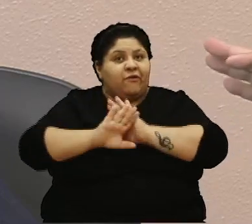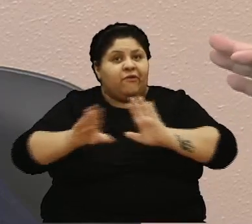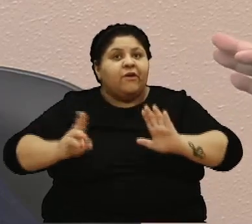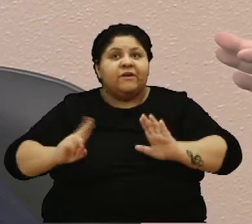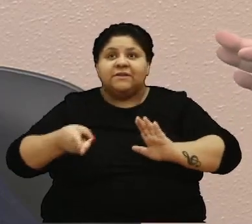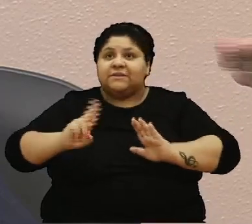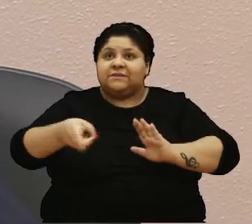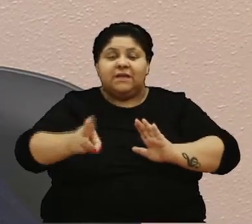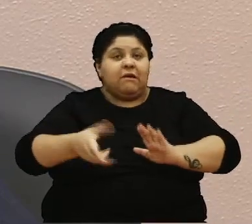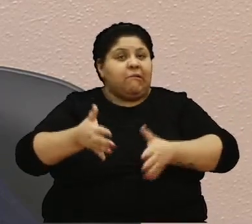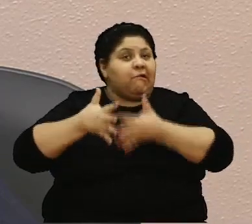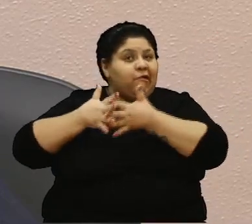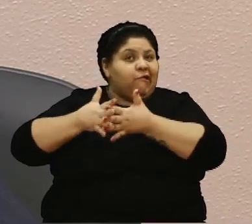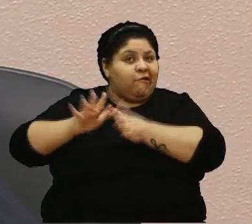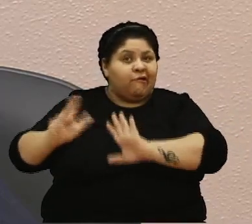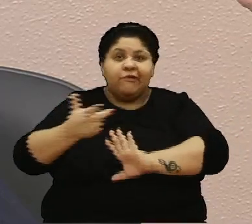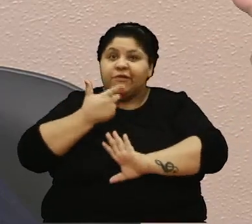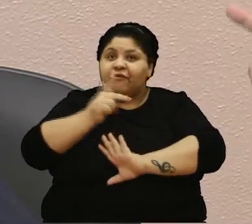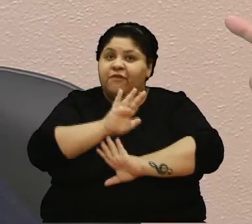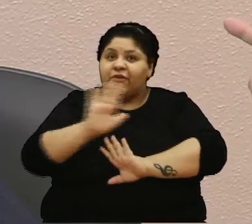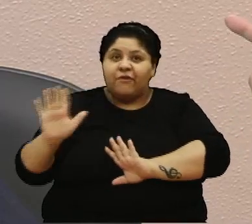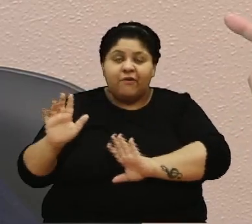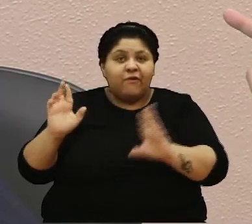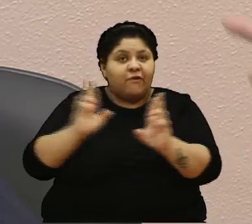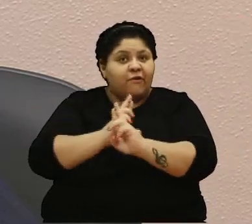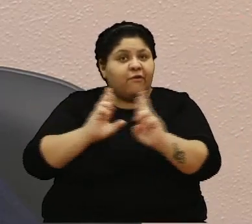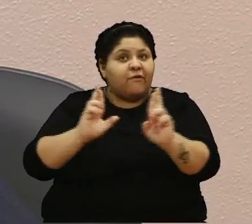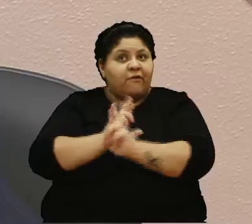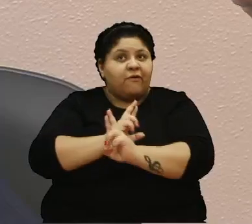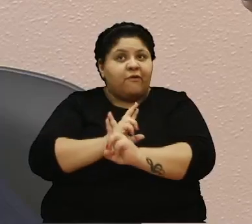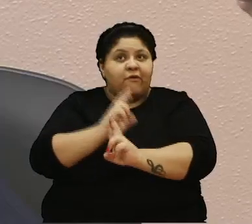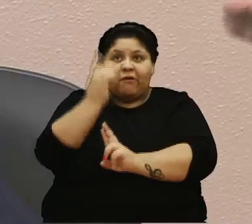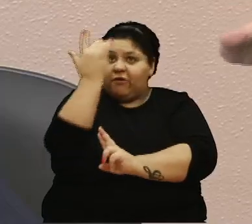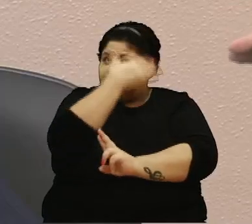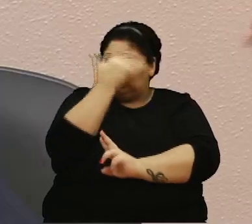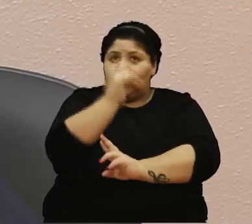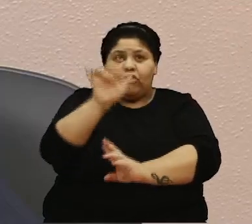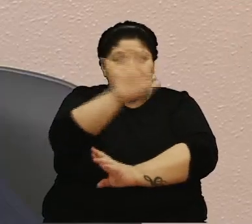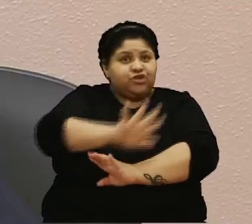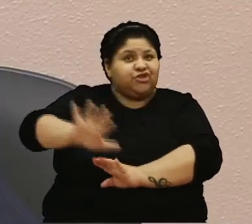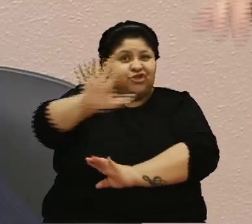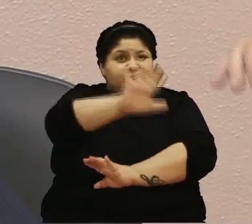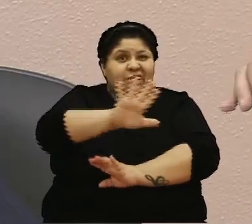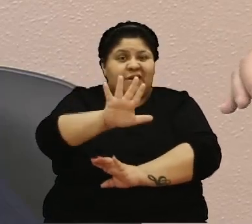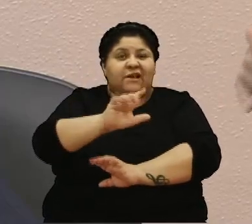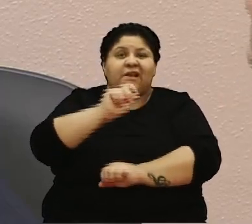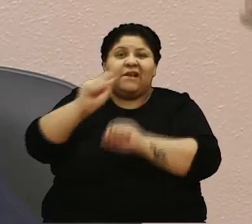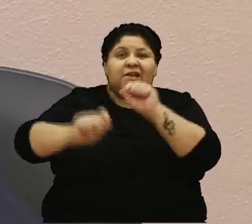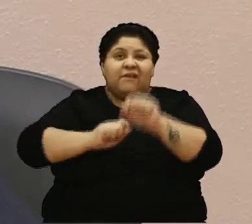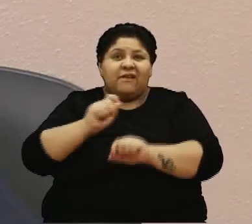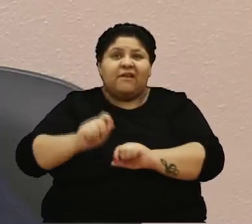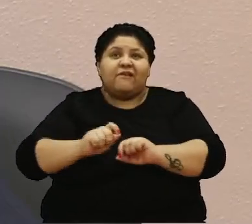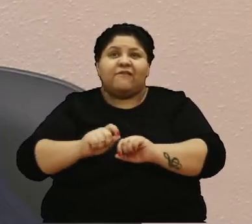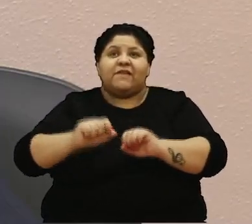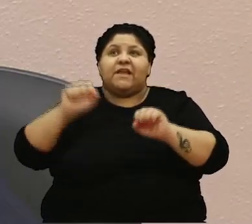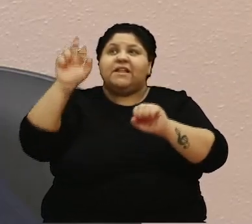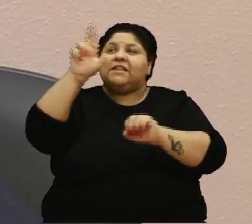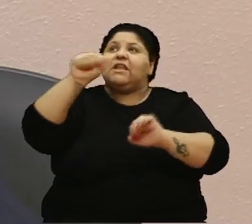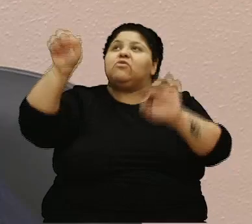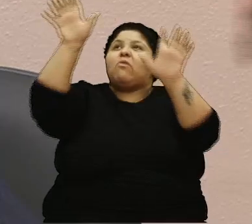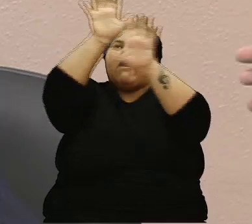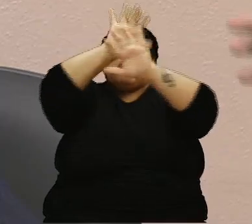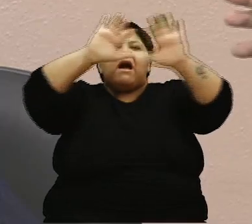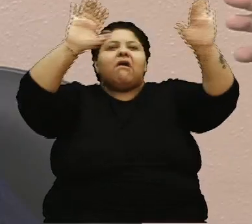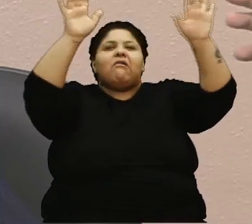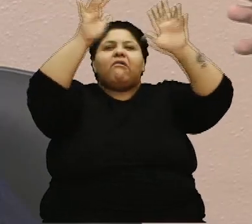as tranqueiras. Eu não falo não só em relação ao governo Ediló, geral. Quem está no ar-condicionado, tem uns que